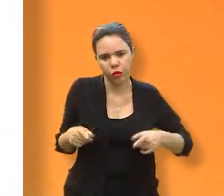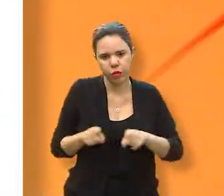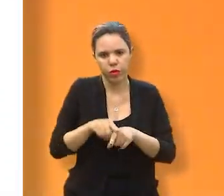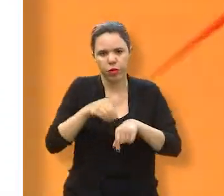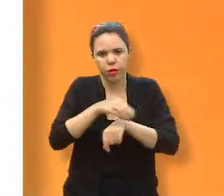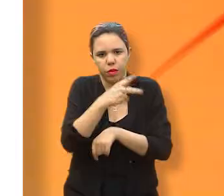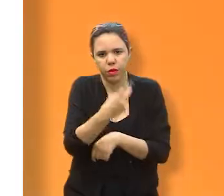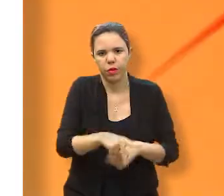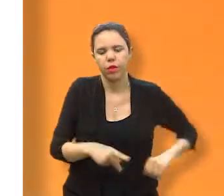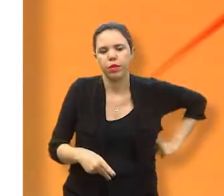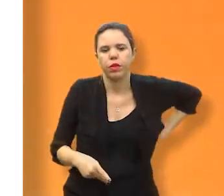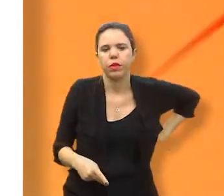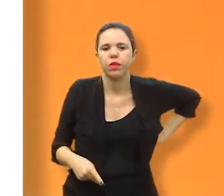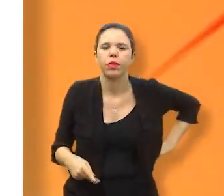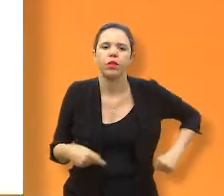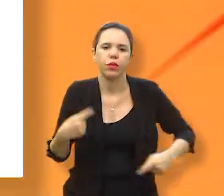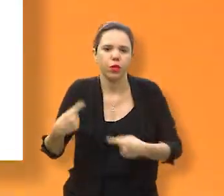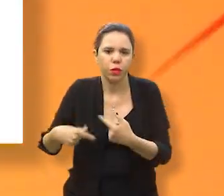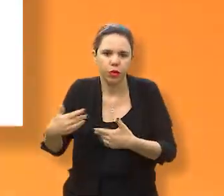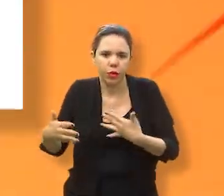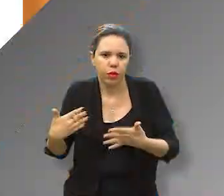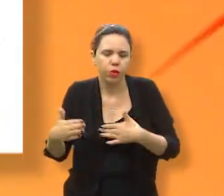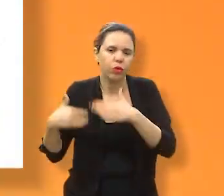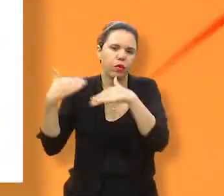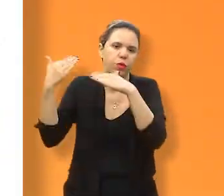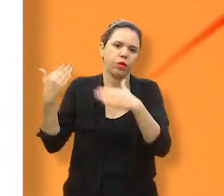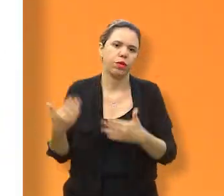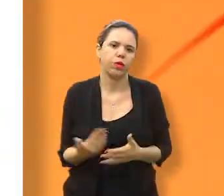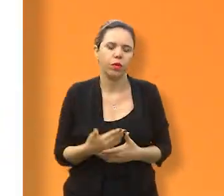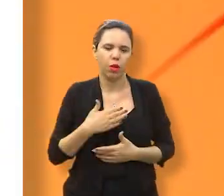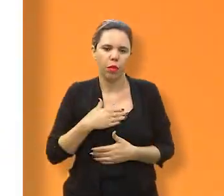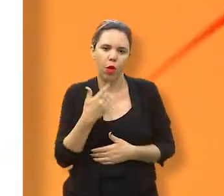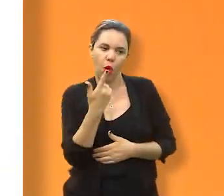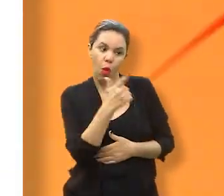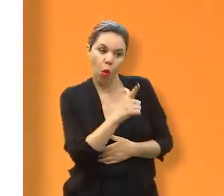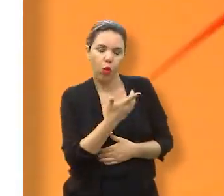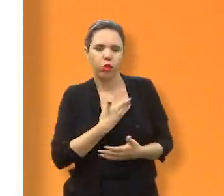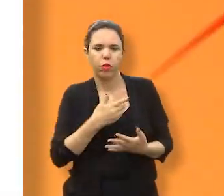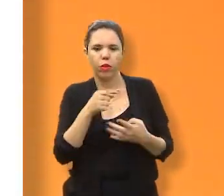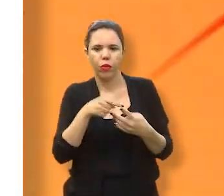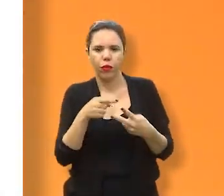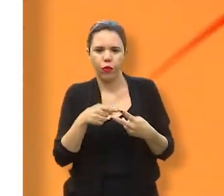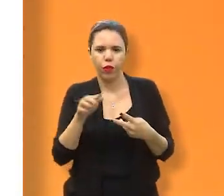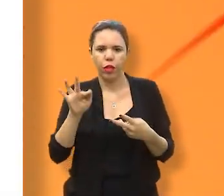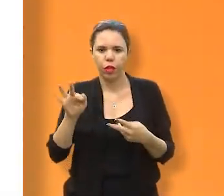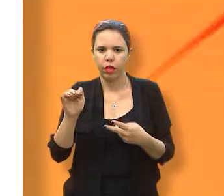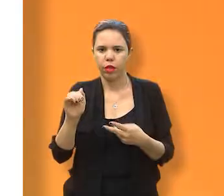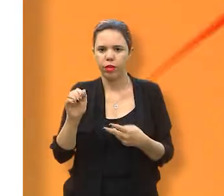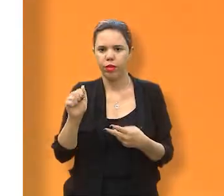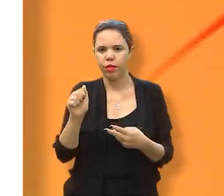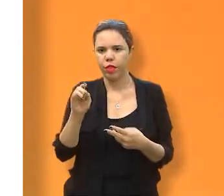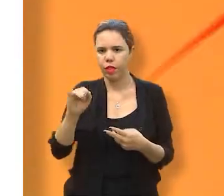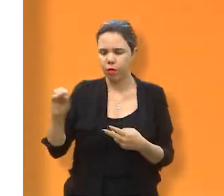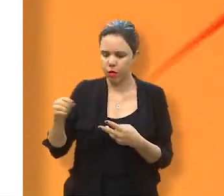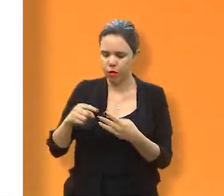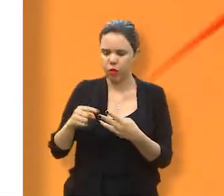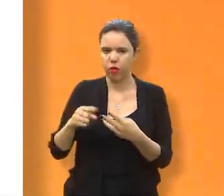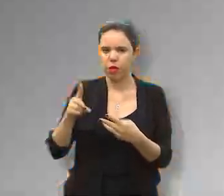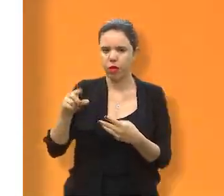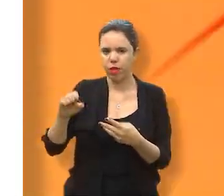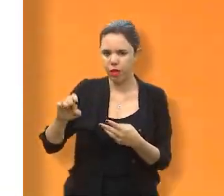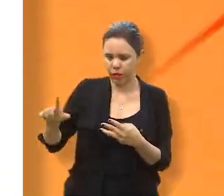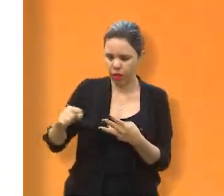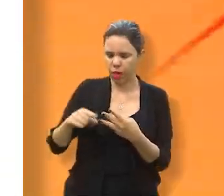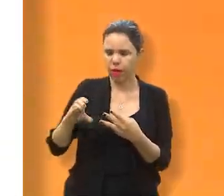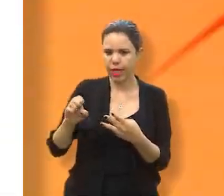para eles, a gente ia discutindo e ia desenvolvendo. Os meus outros amigos, né? O Fábio, o Daniel, o César e o Vitor,